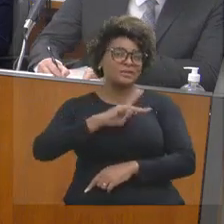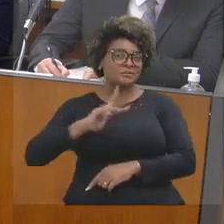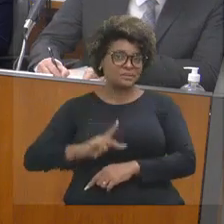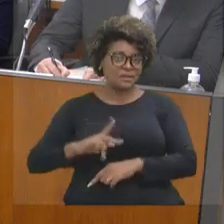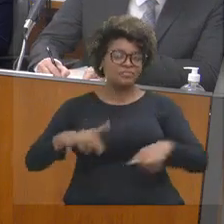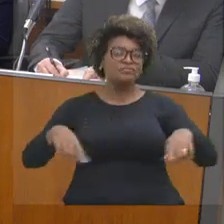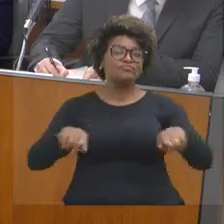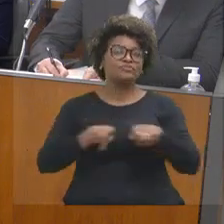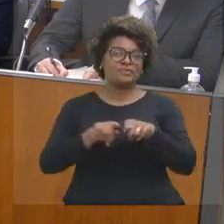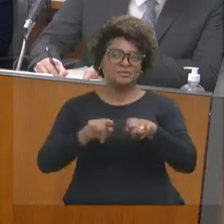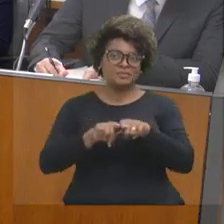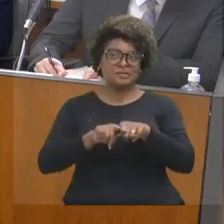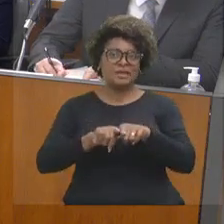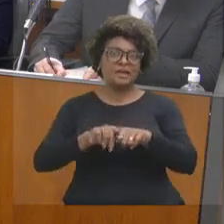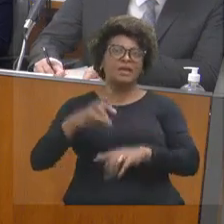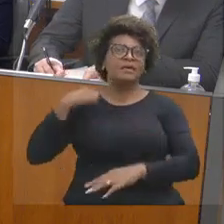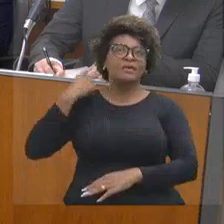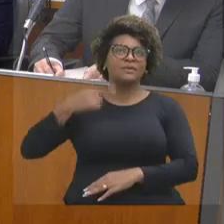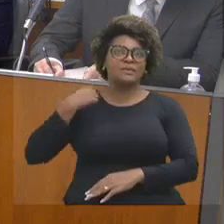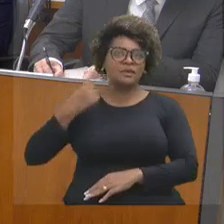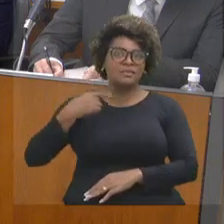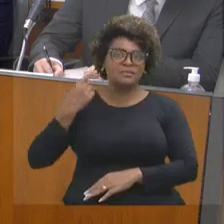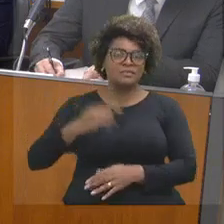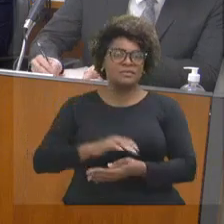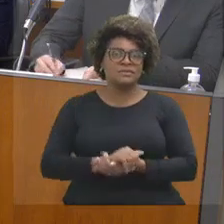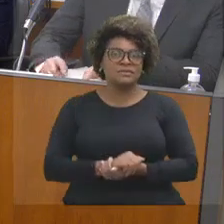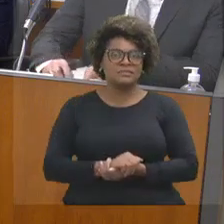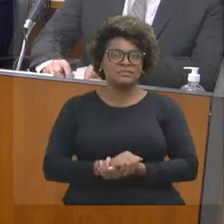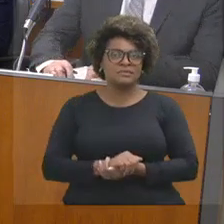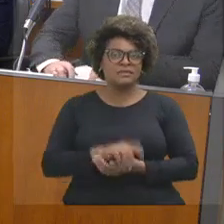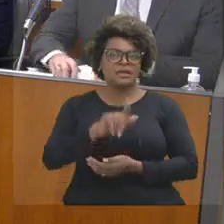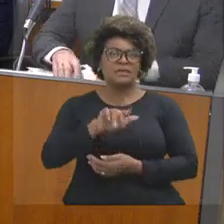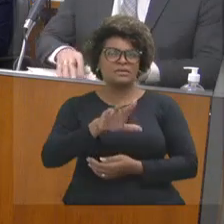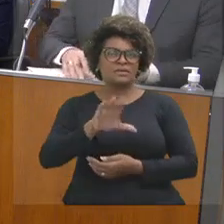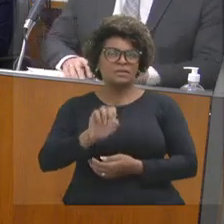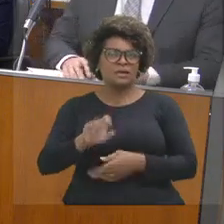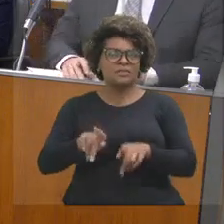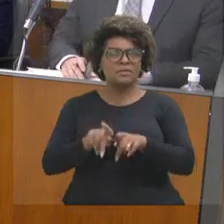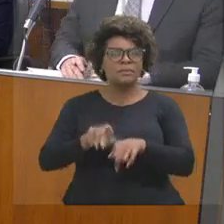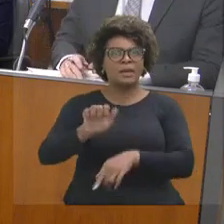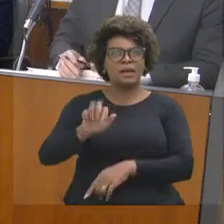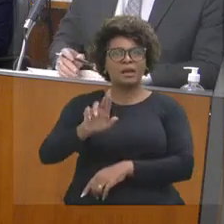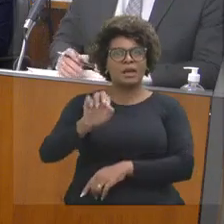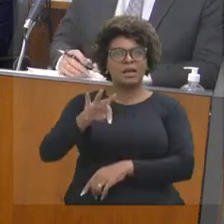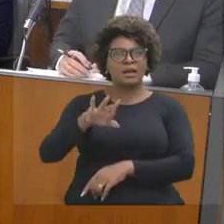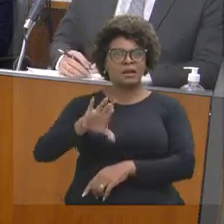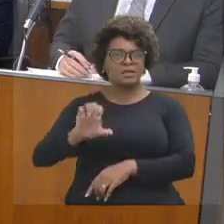também do deputado grego e do deputado Arantes aqui presentes